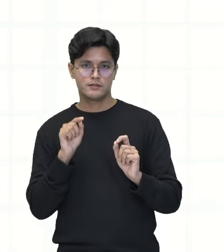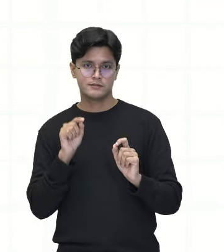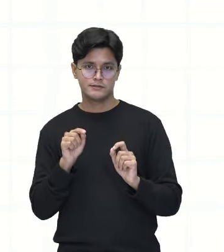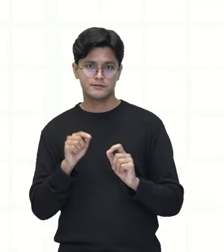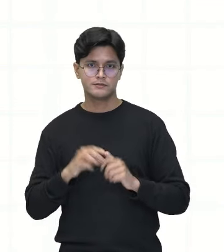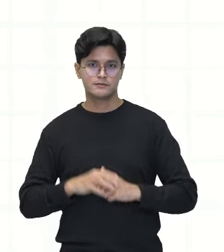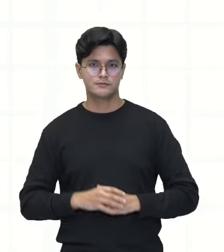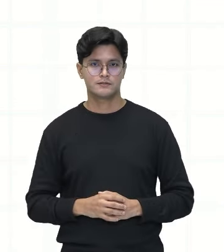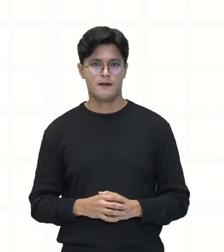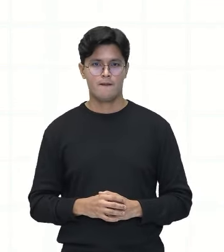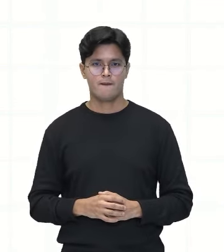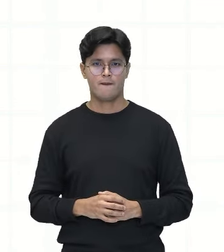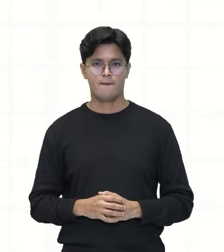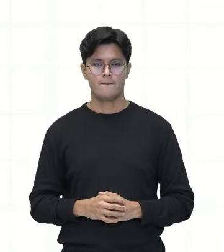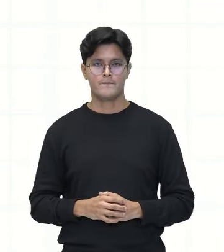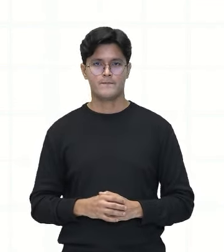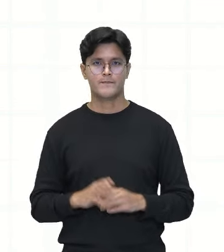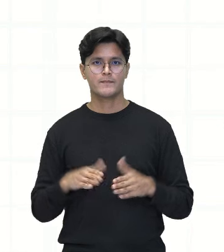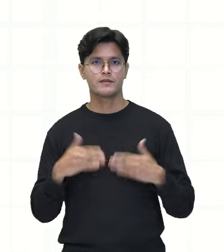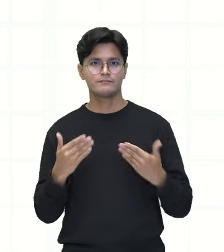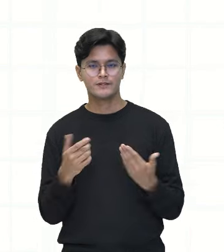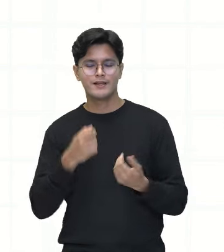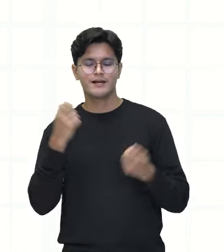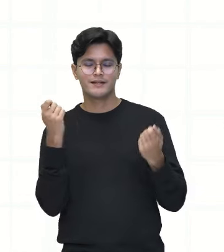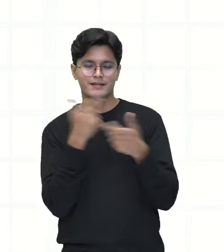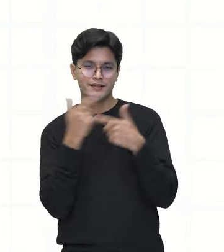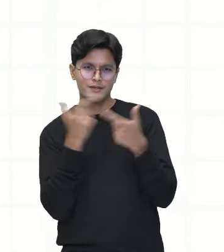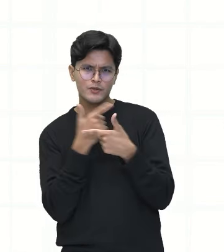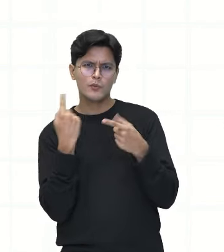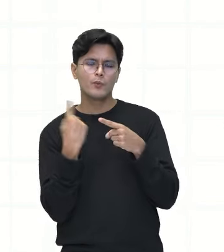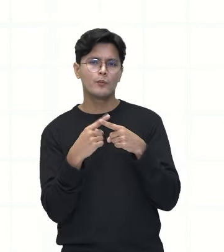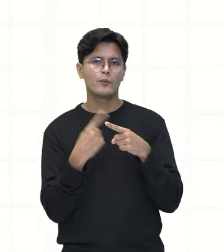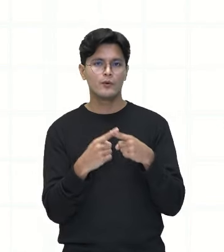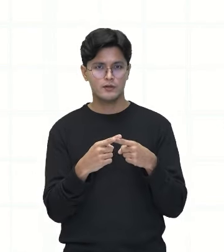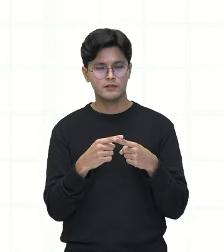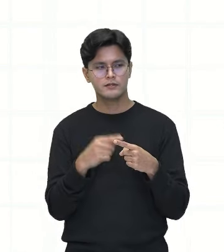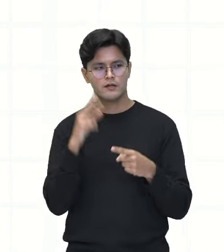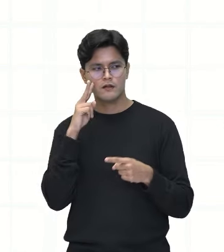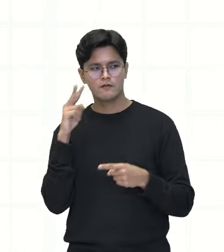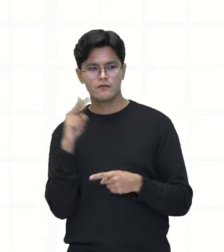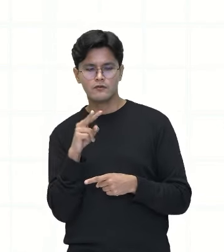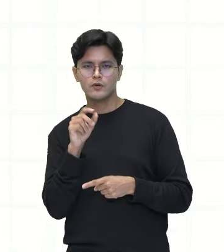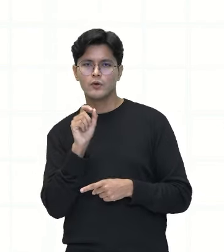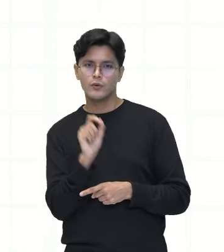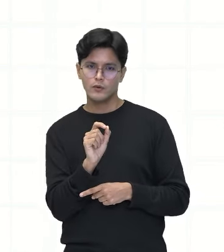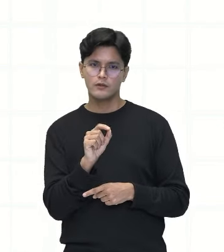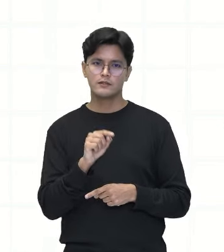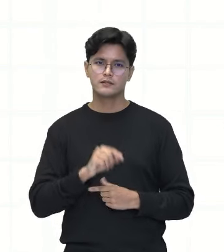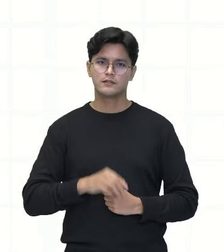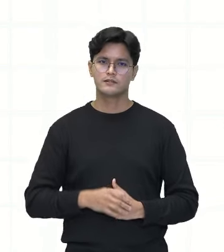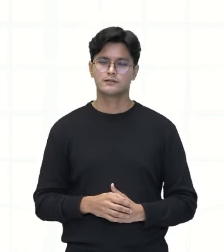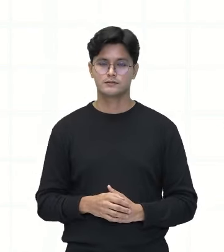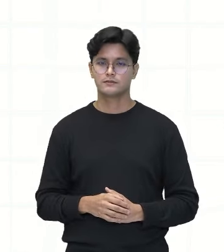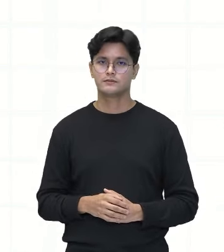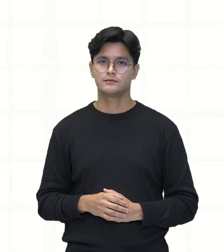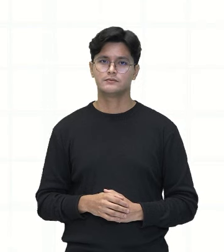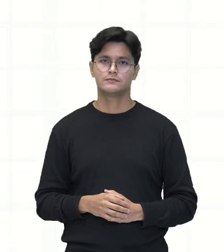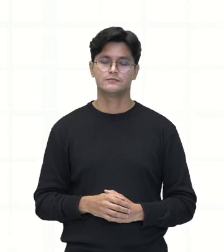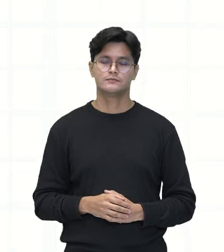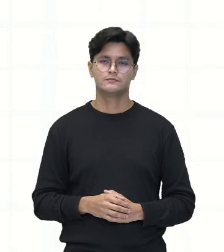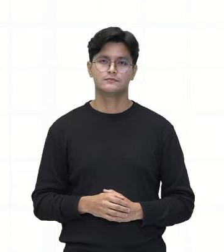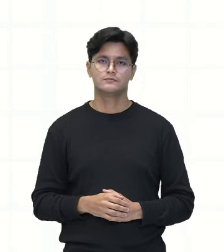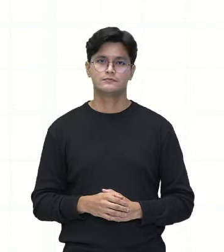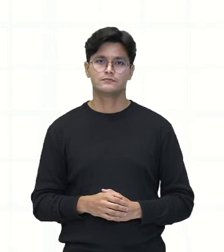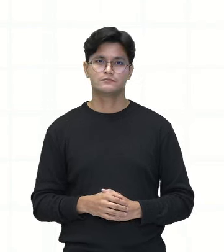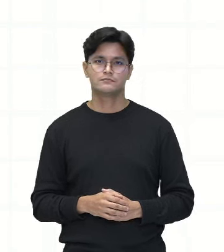I saw. Então ela começou a rir quando ela viu o quê? One of his feet was orange. Um